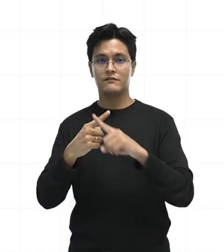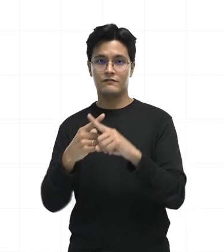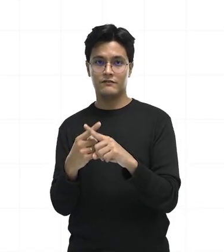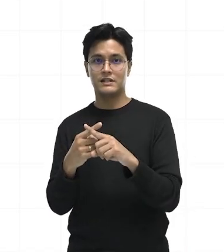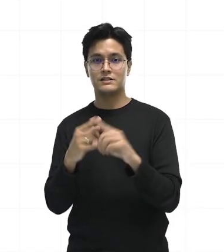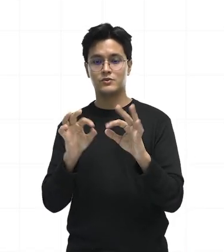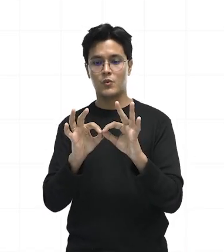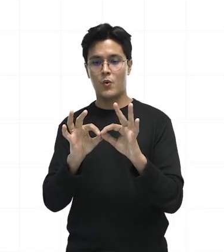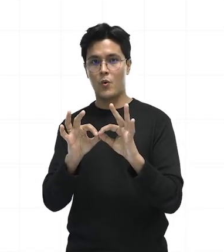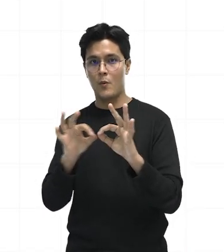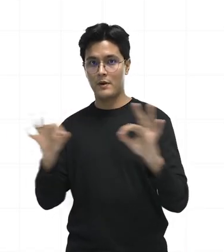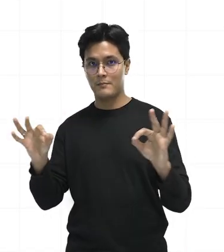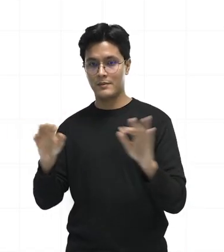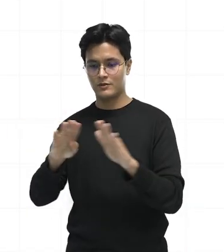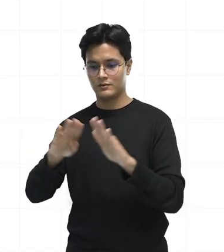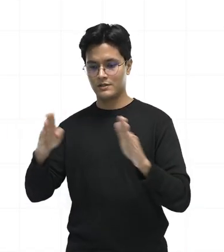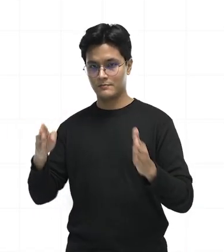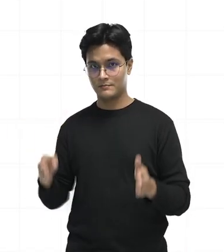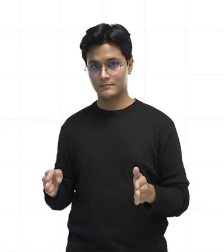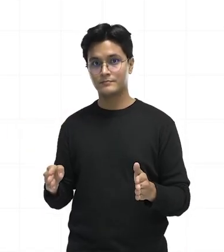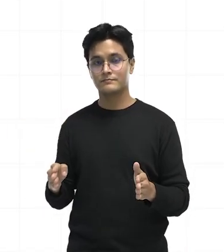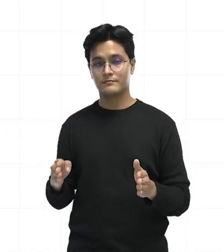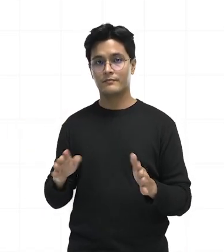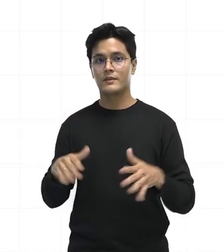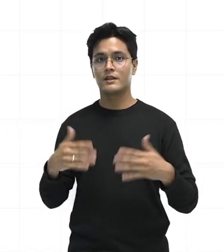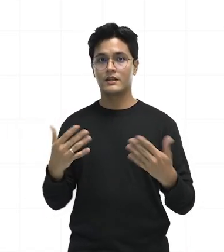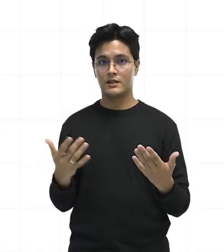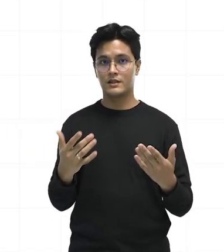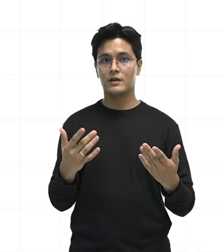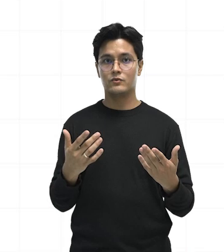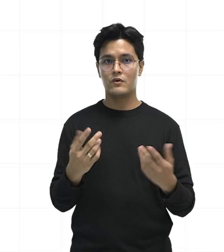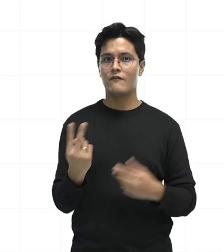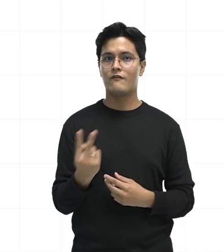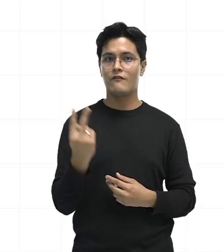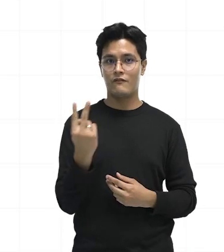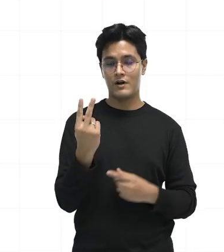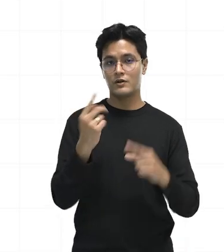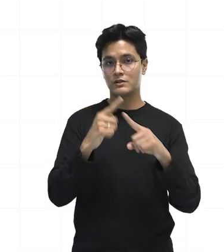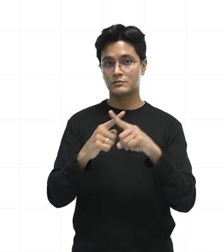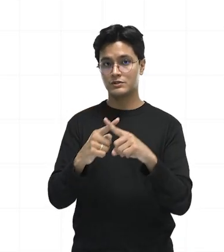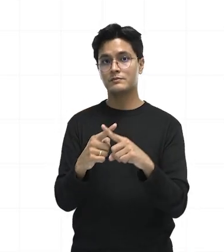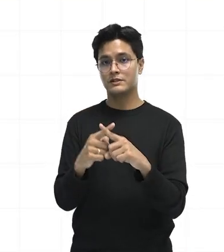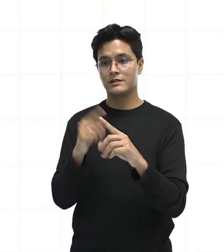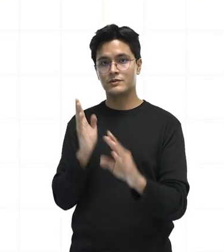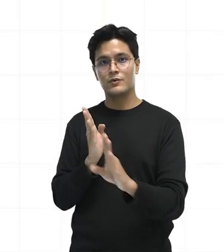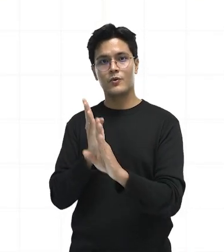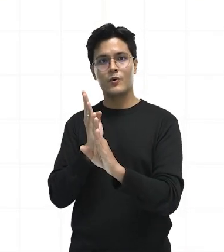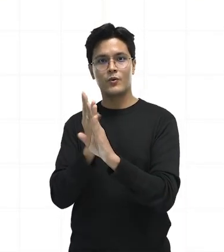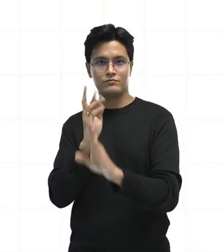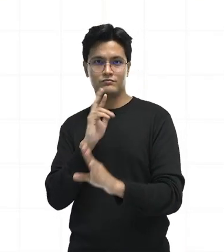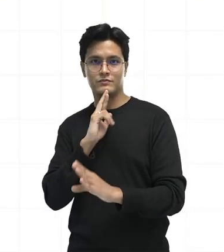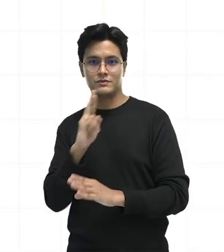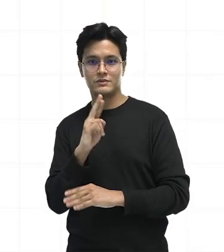mesa. Ele multiplicou esses valores e encontrou